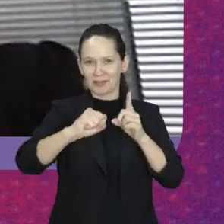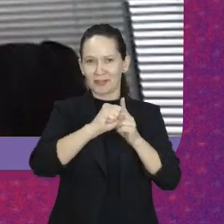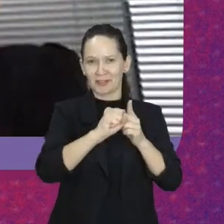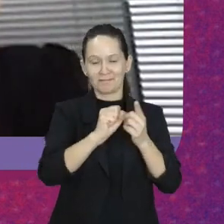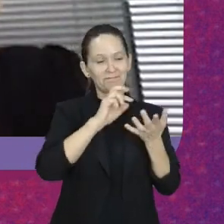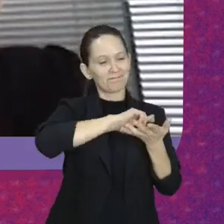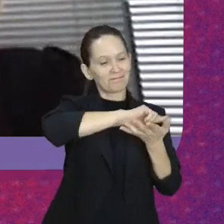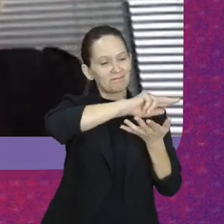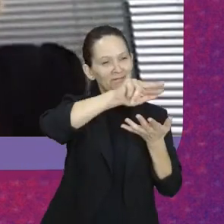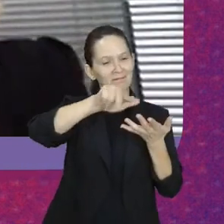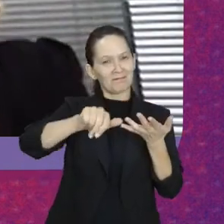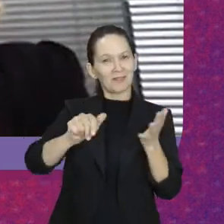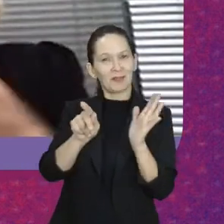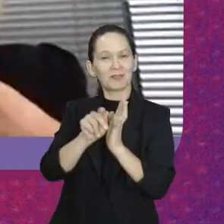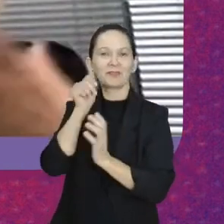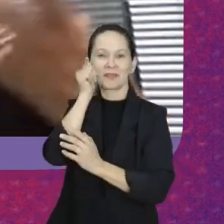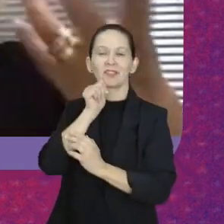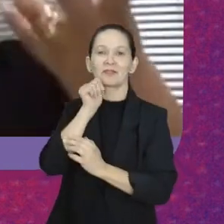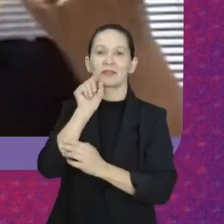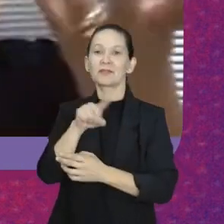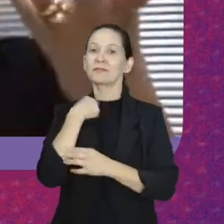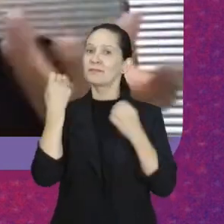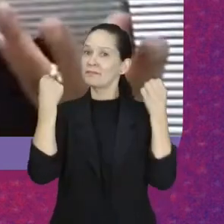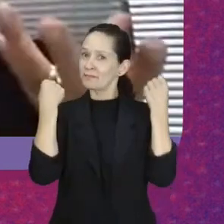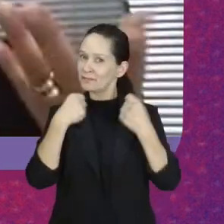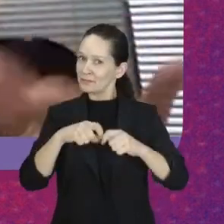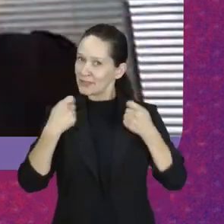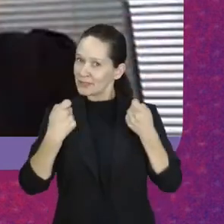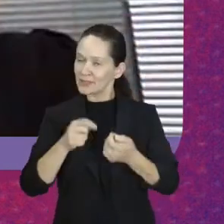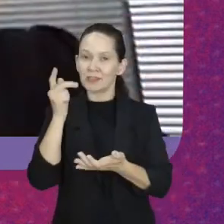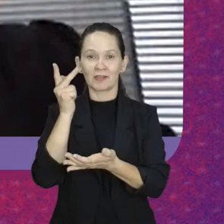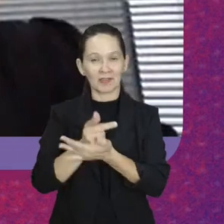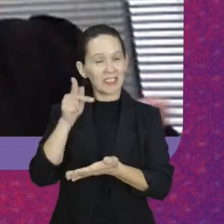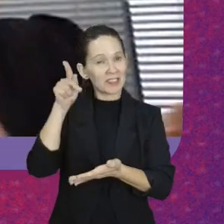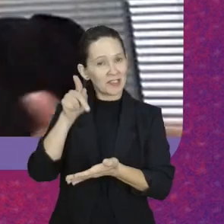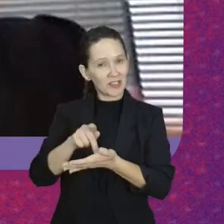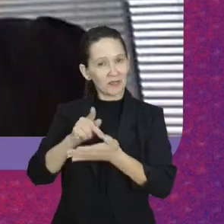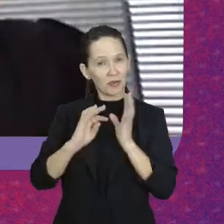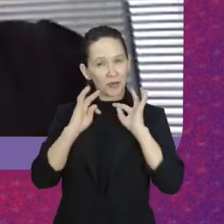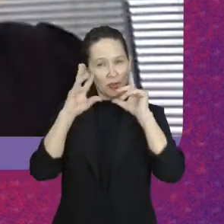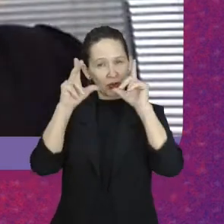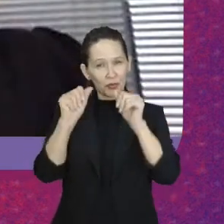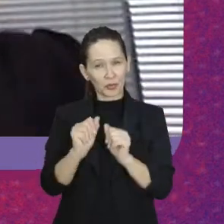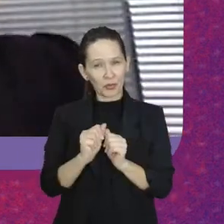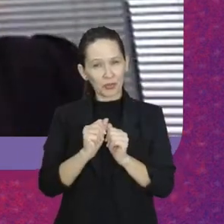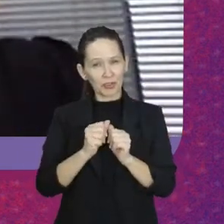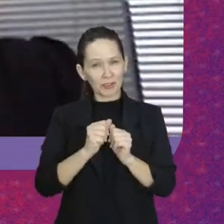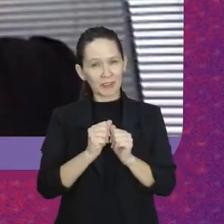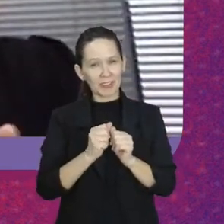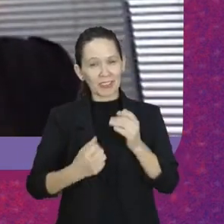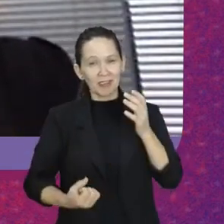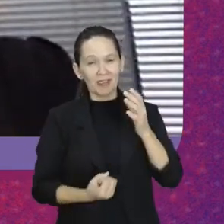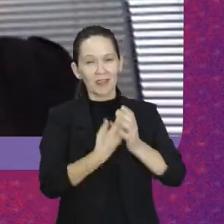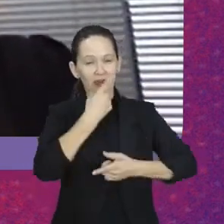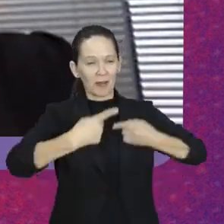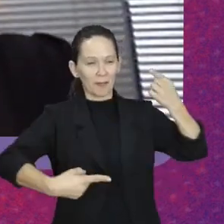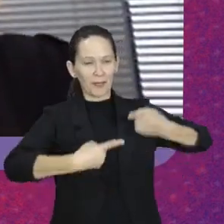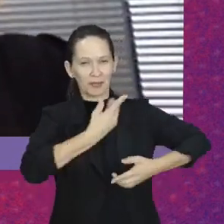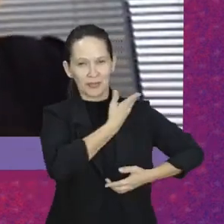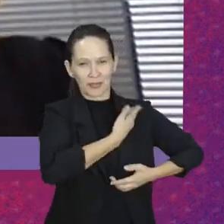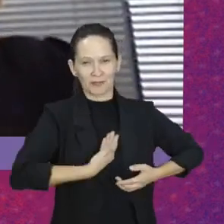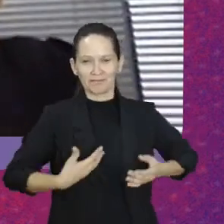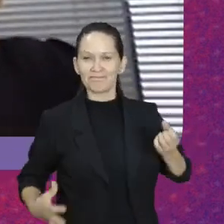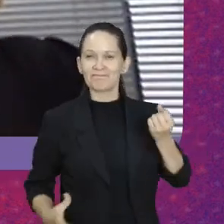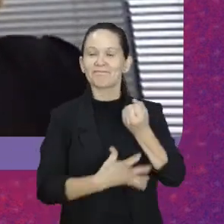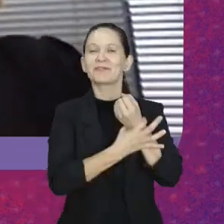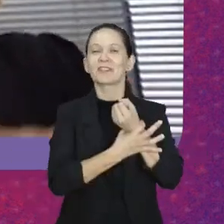né, verificada. Então, nós precisamos mesmo de políticas públicas que garantam,